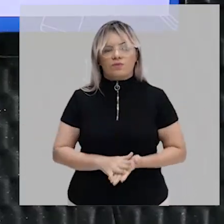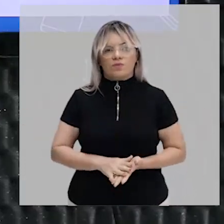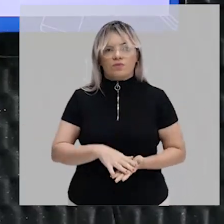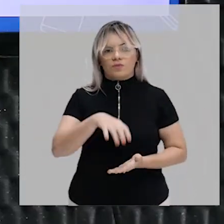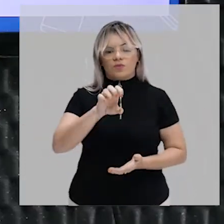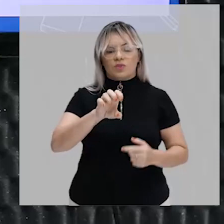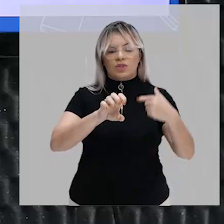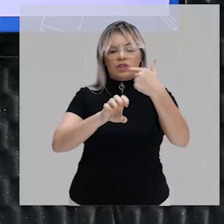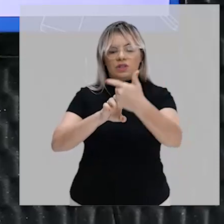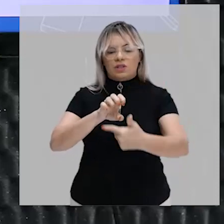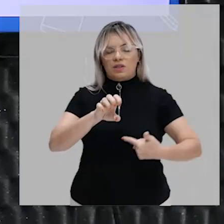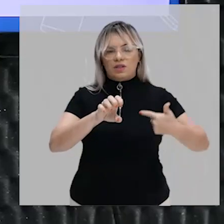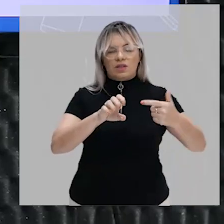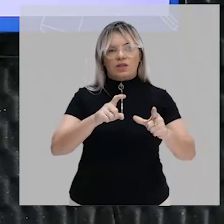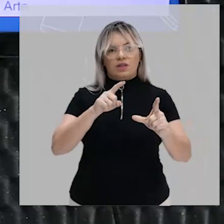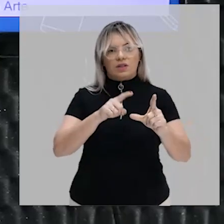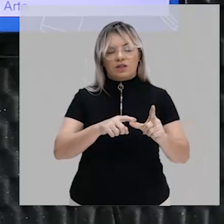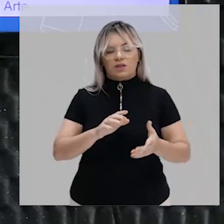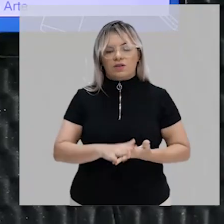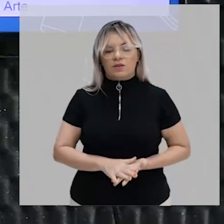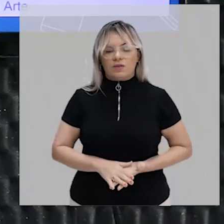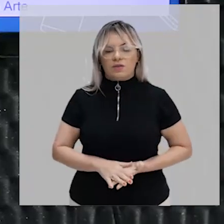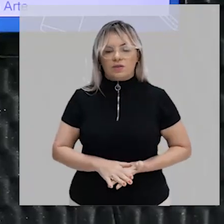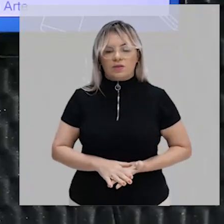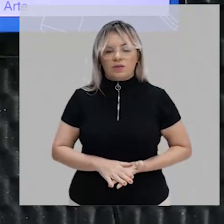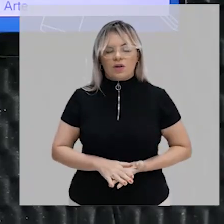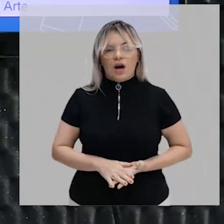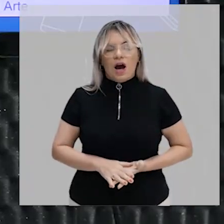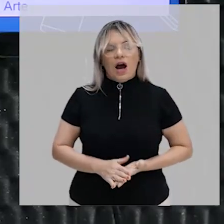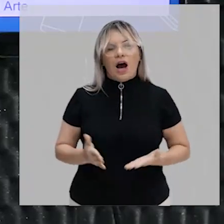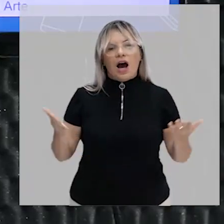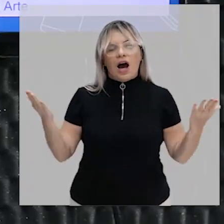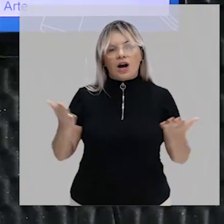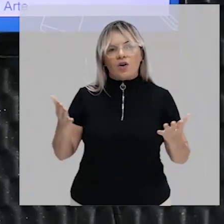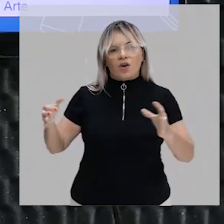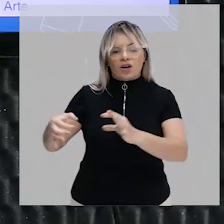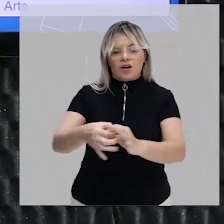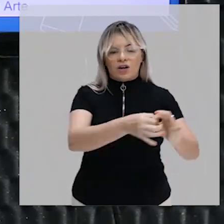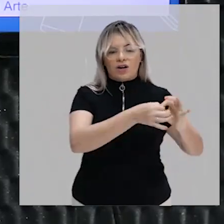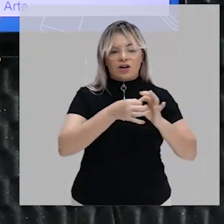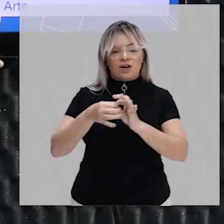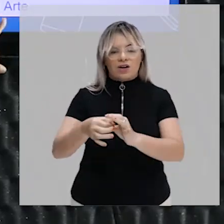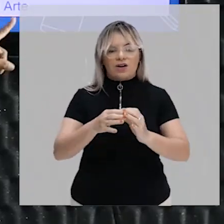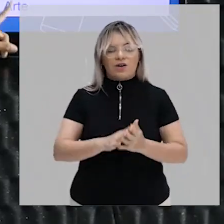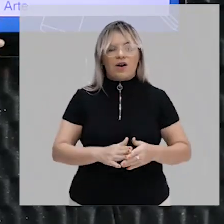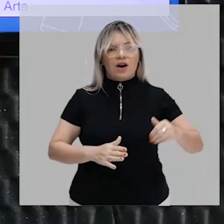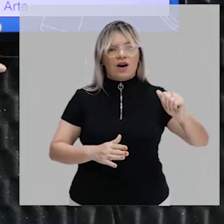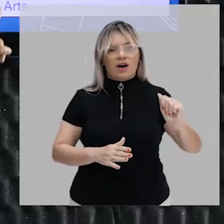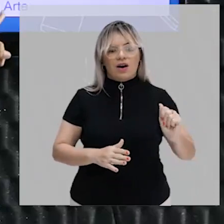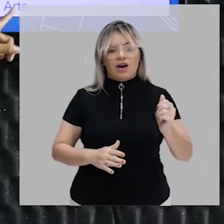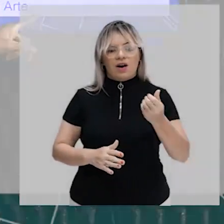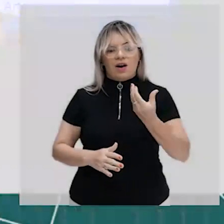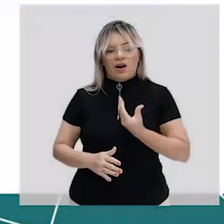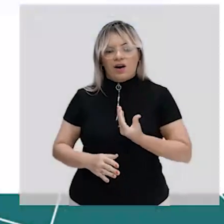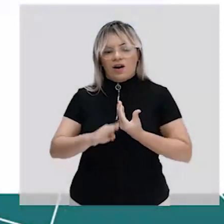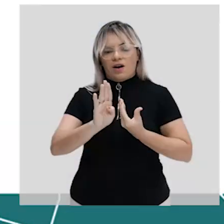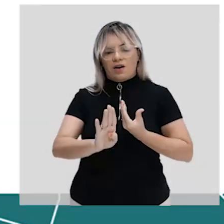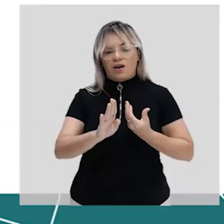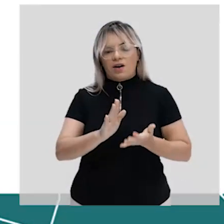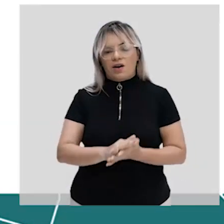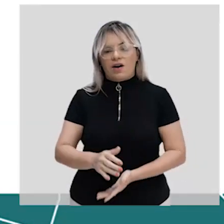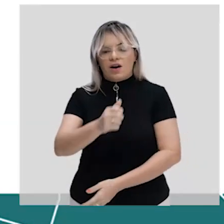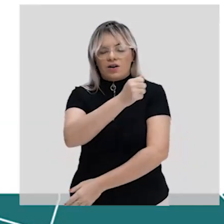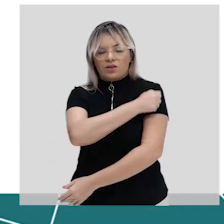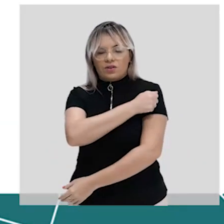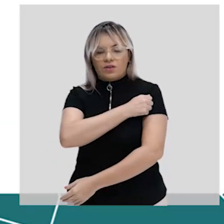matemática e arte. E eu vou chamar da união, que gosta de matemática ou arte,